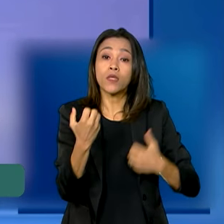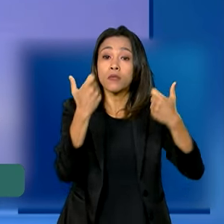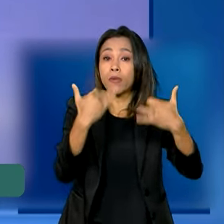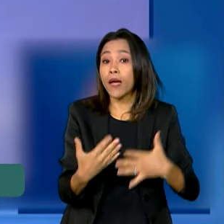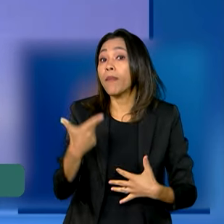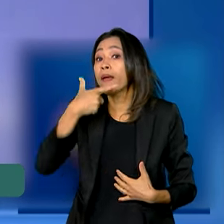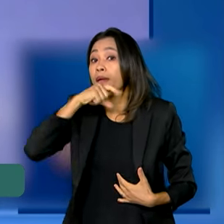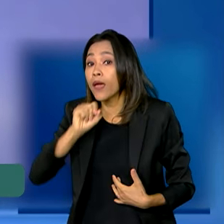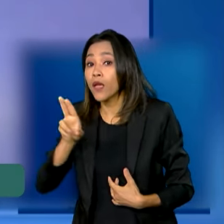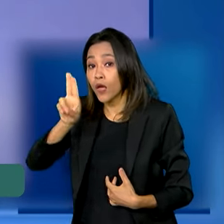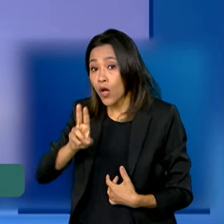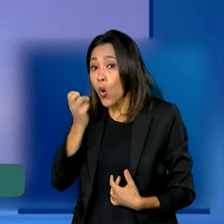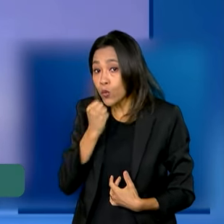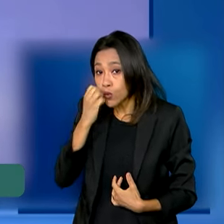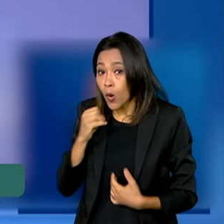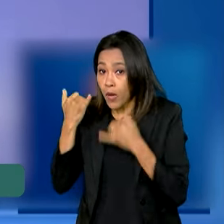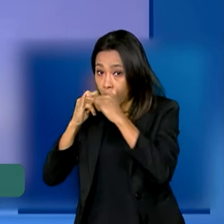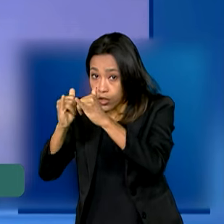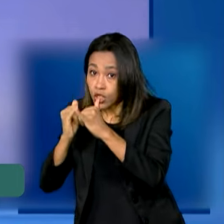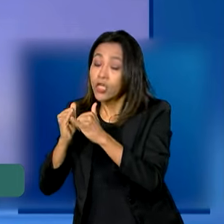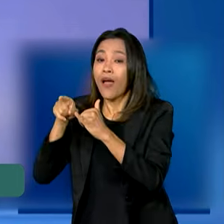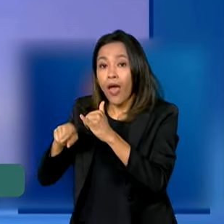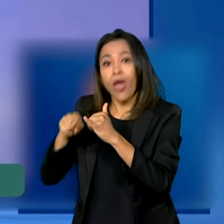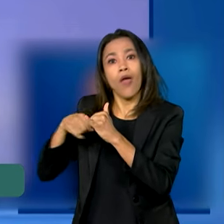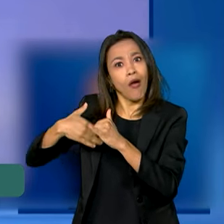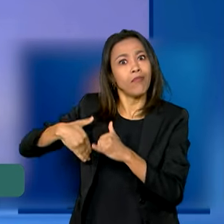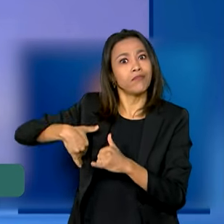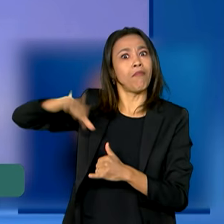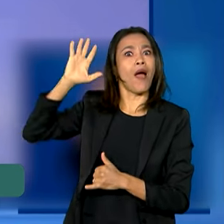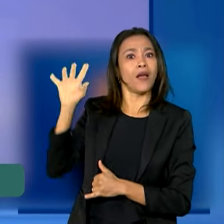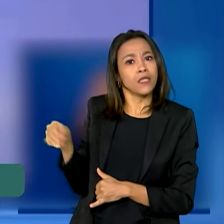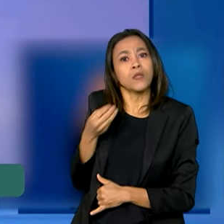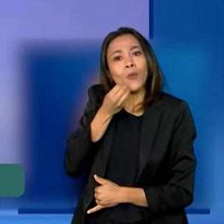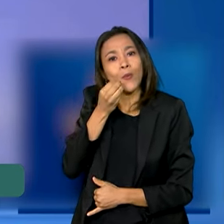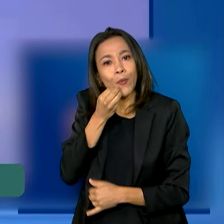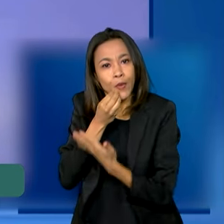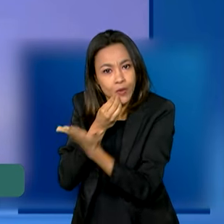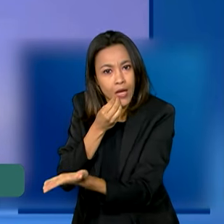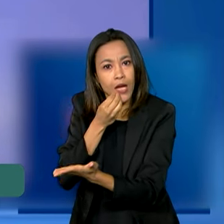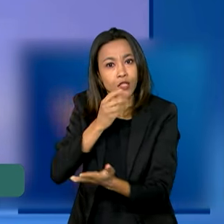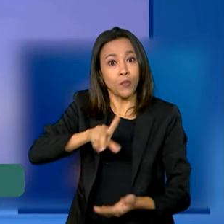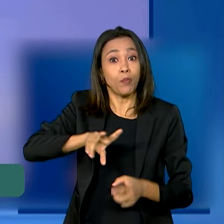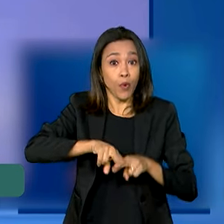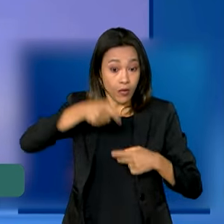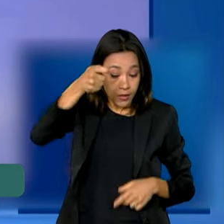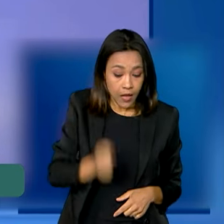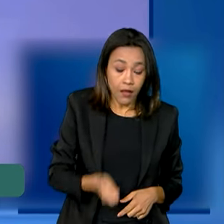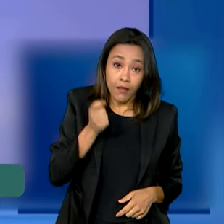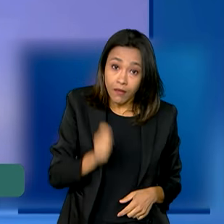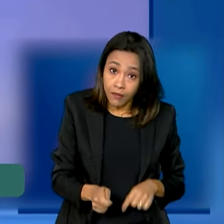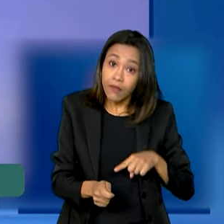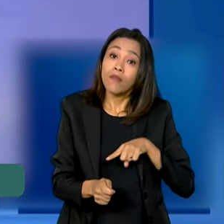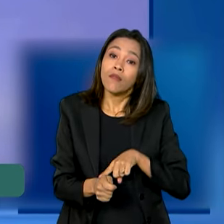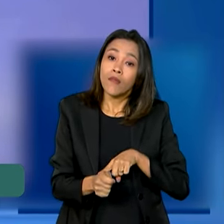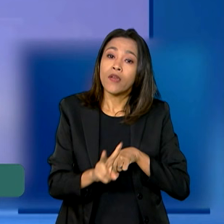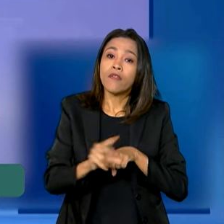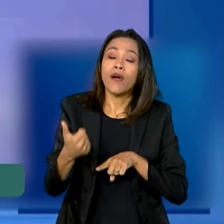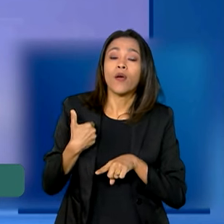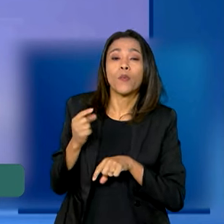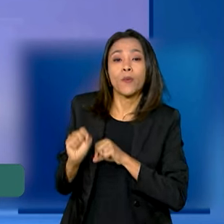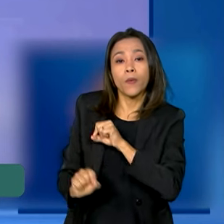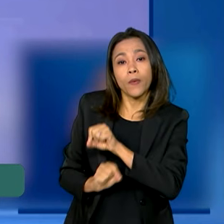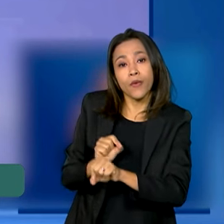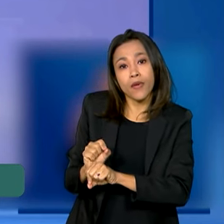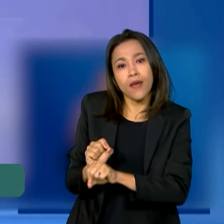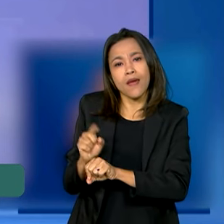elétrica, o pagador da tarifa de energia elétrica, sai vencedor desse leilão também, com deságios representativos